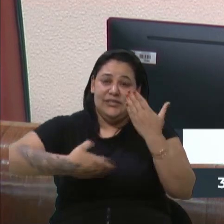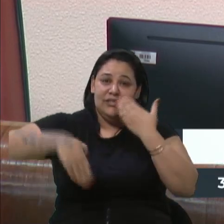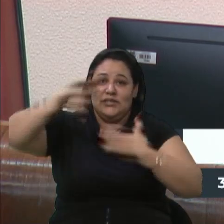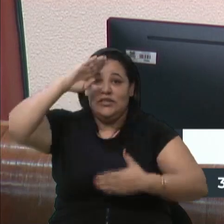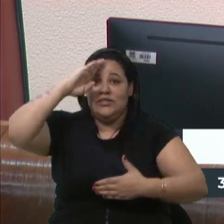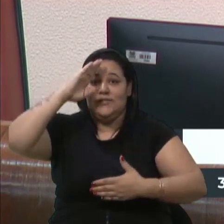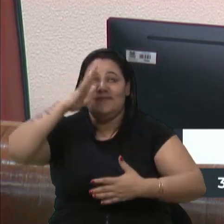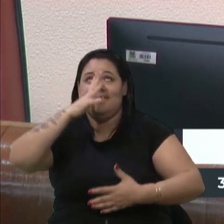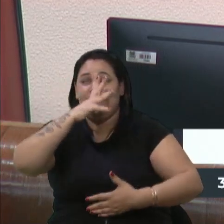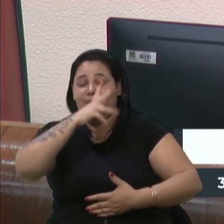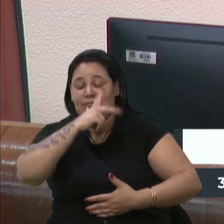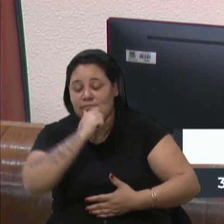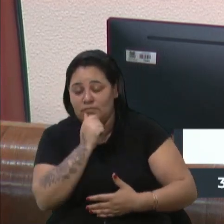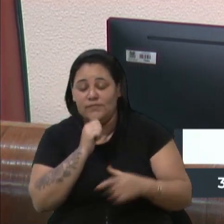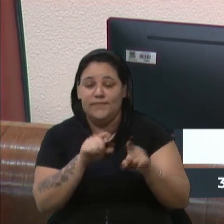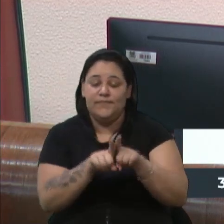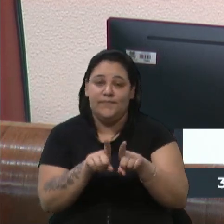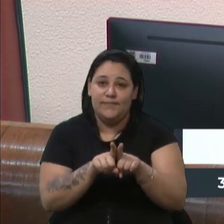demora,